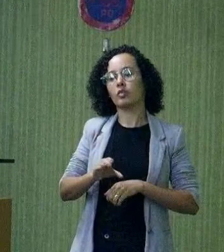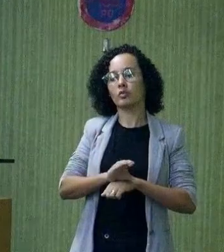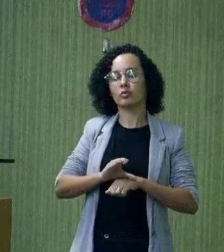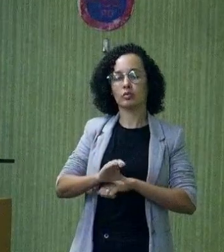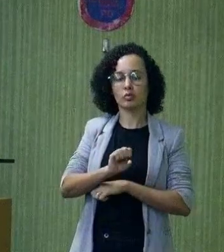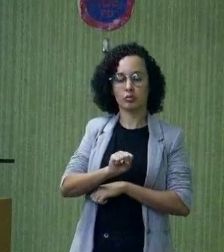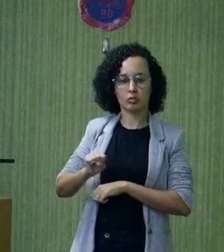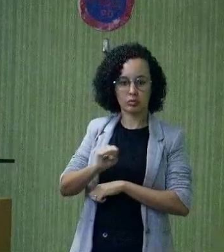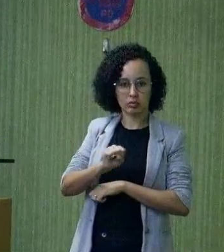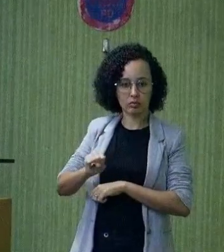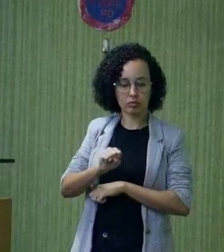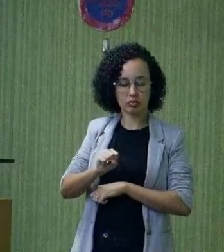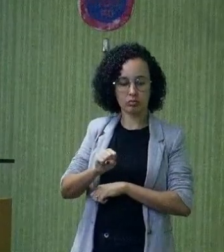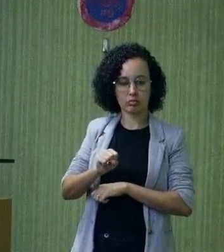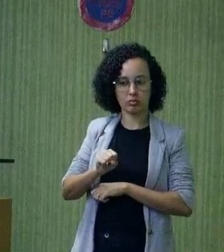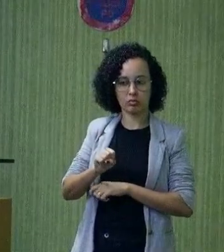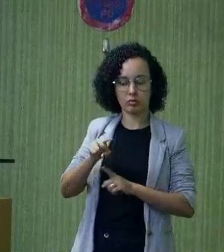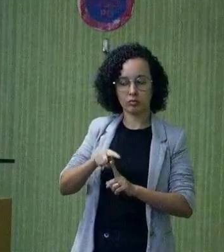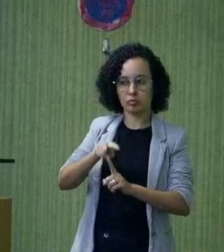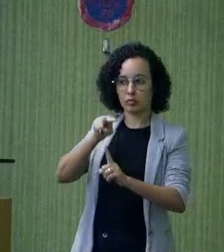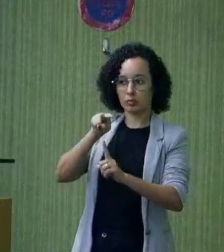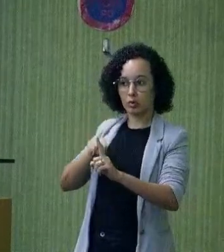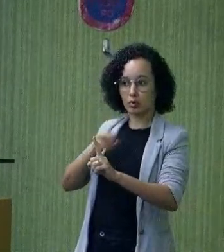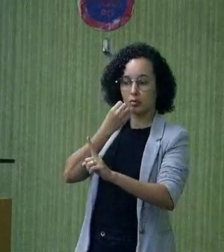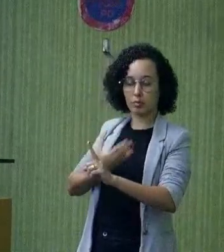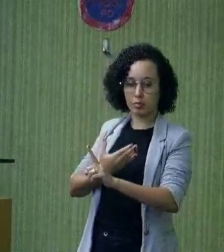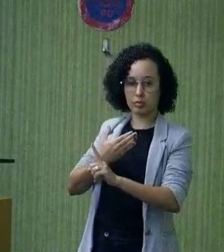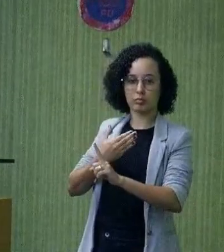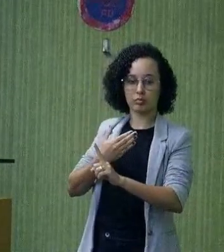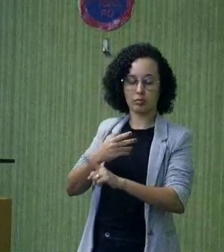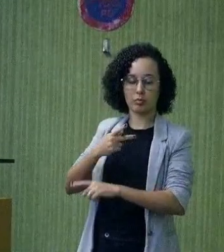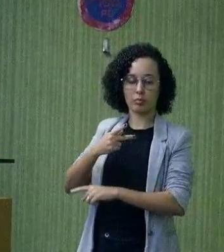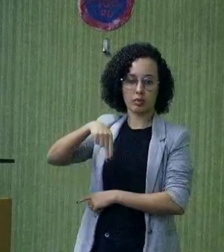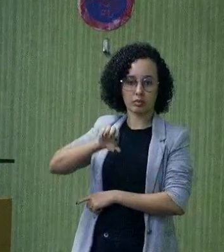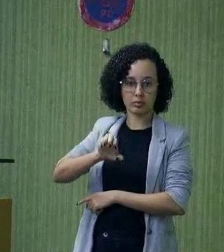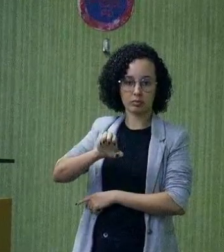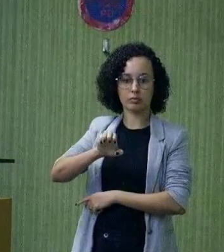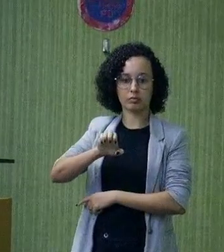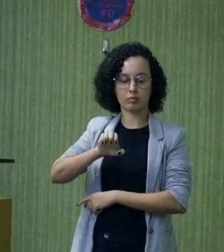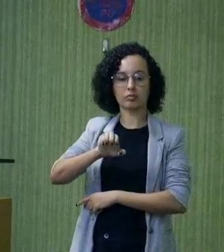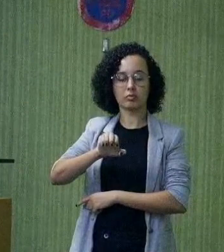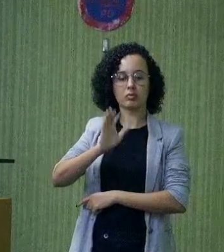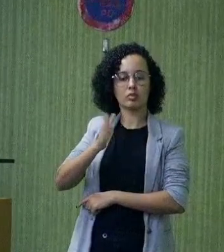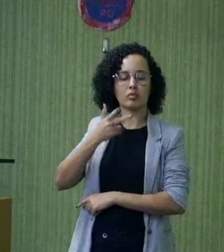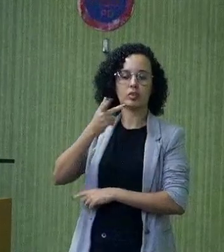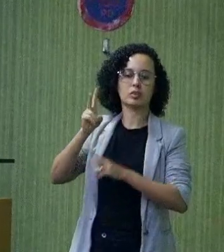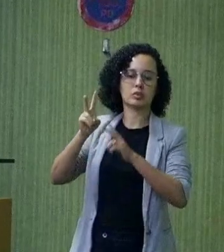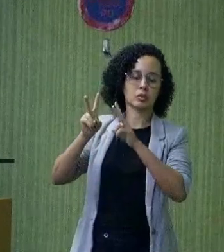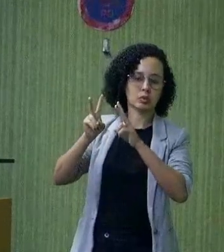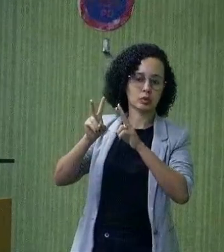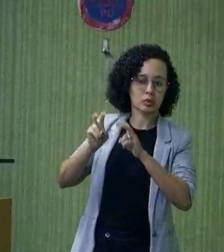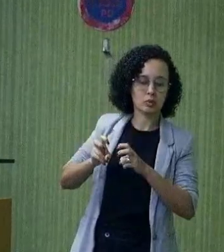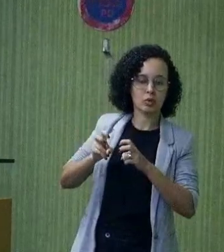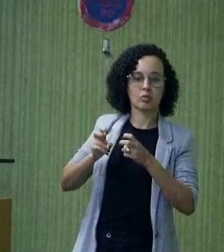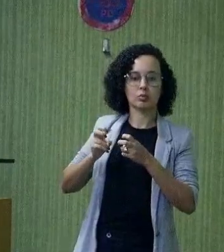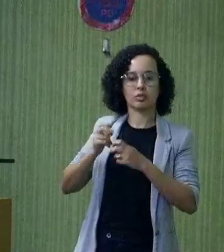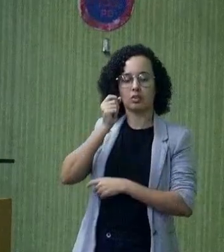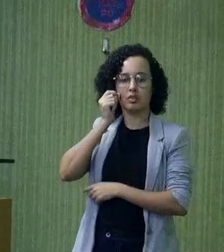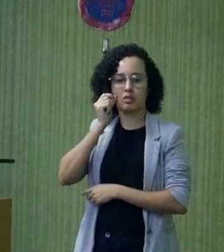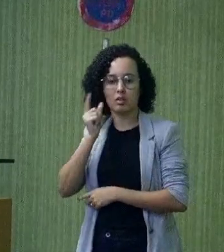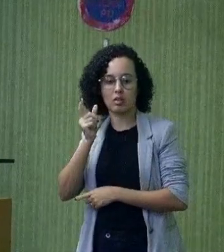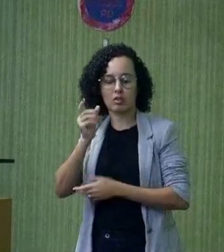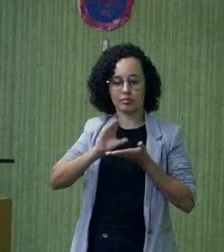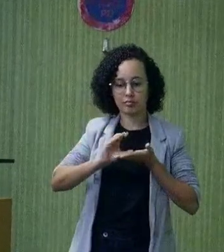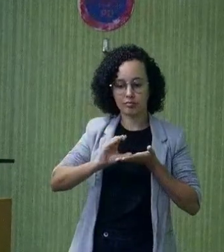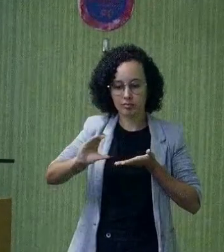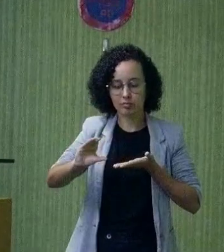assim uma perspectiva muito boa né de um pne nãoé já falando aí da ideia da distribuição dos recursos